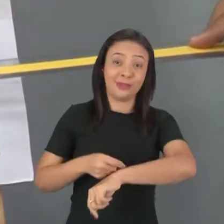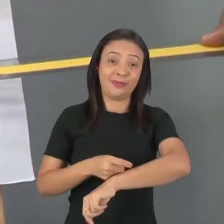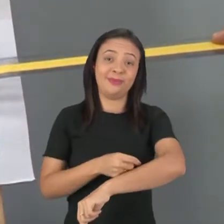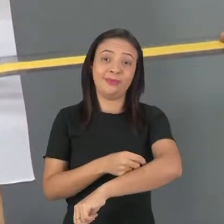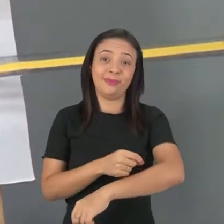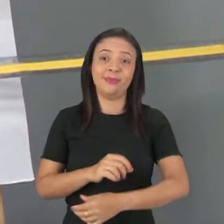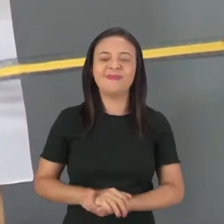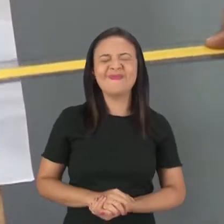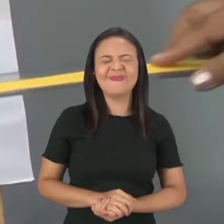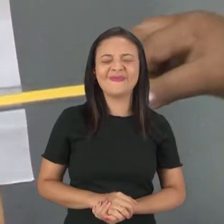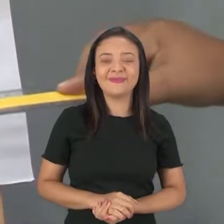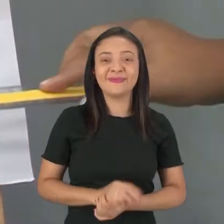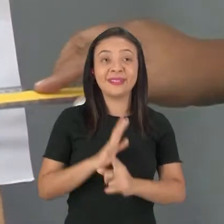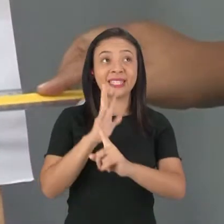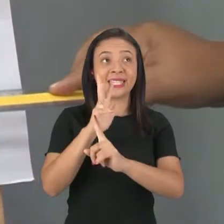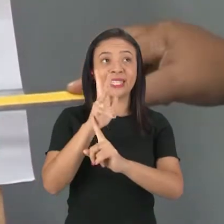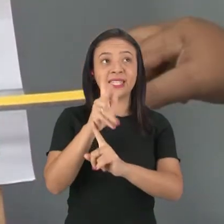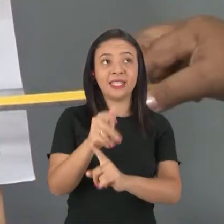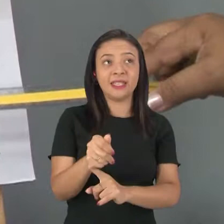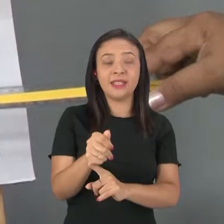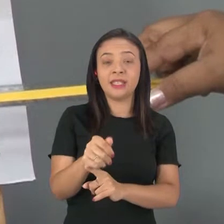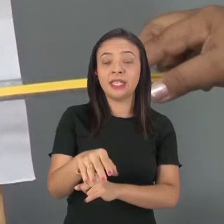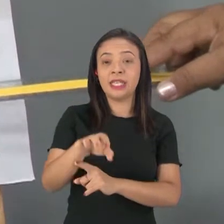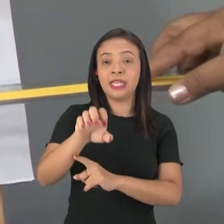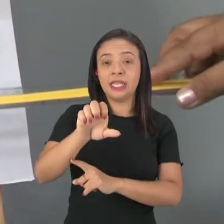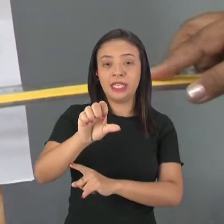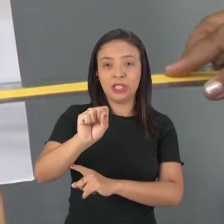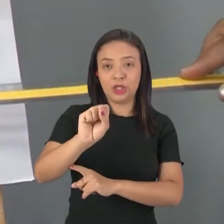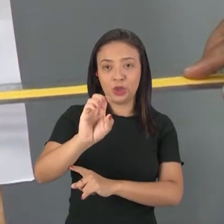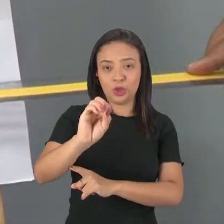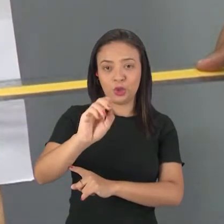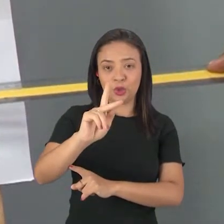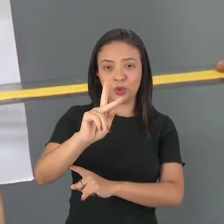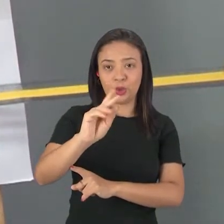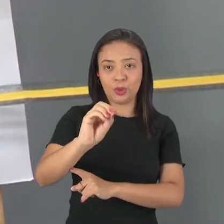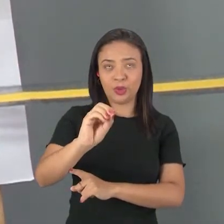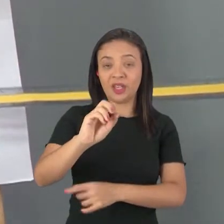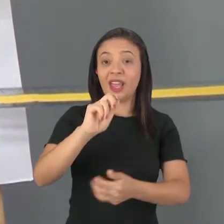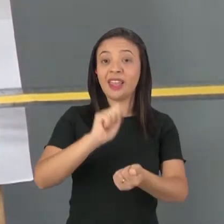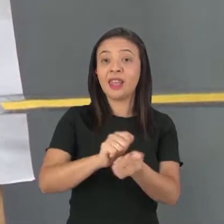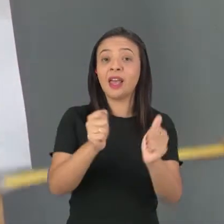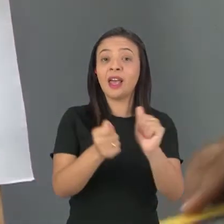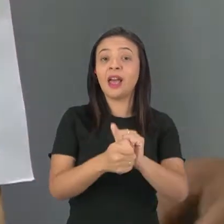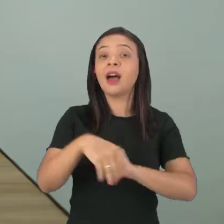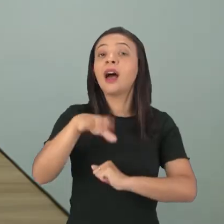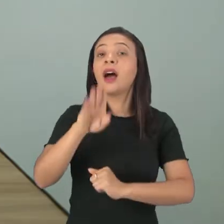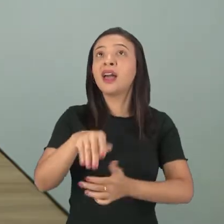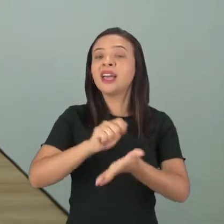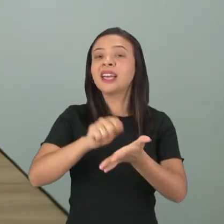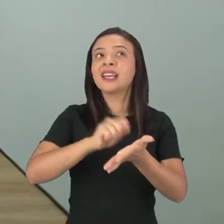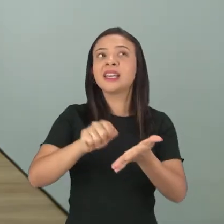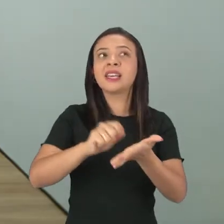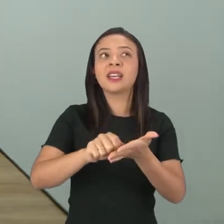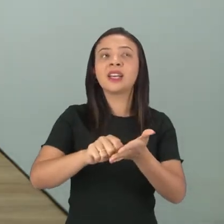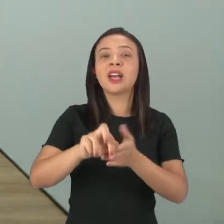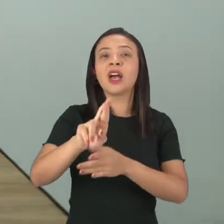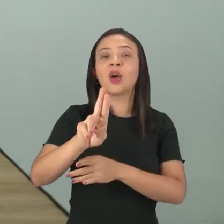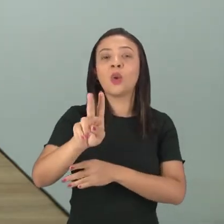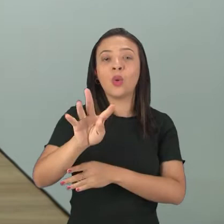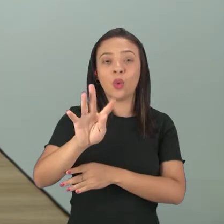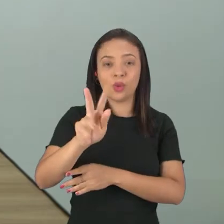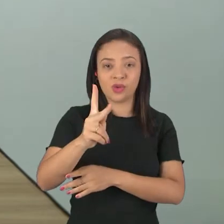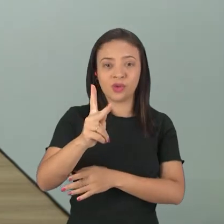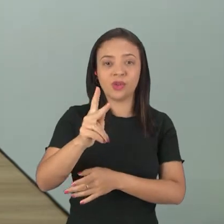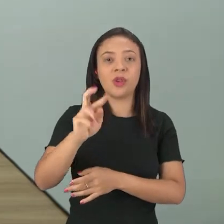Fábulas de Esopo adaptado ou Ruth Rocha e ai